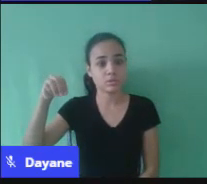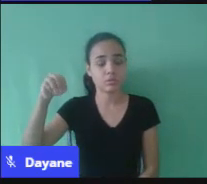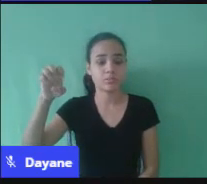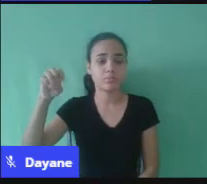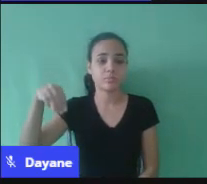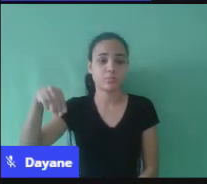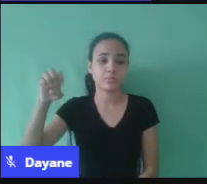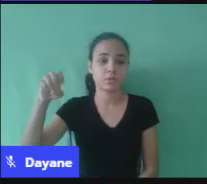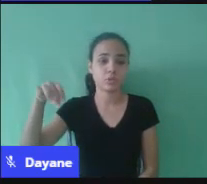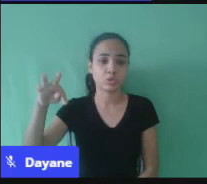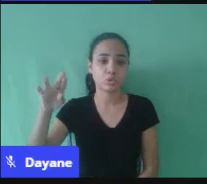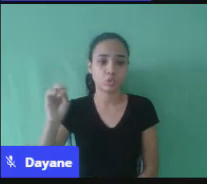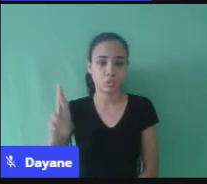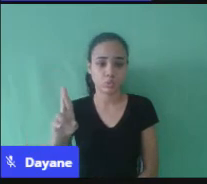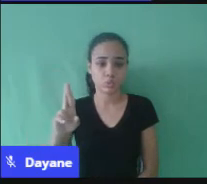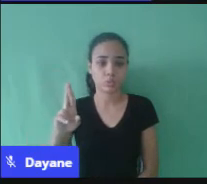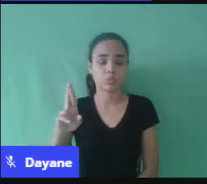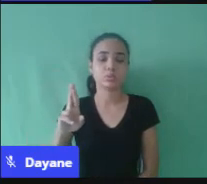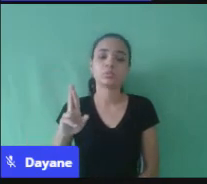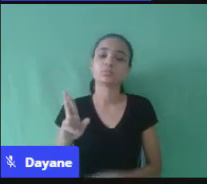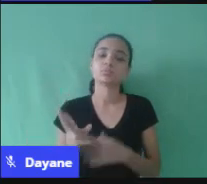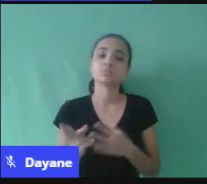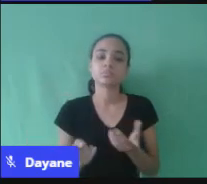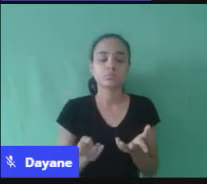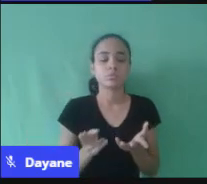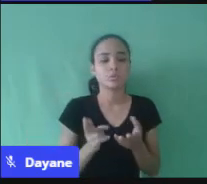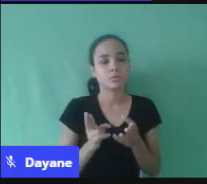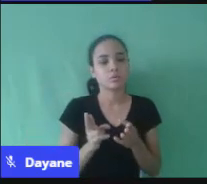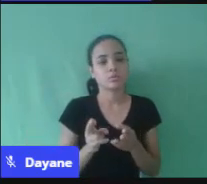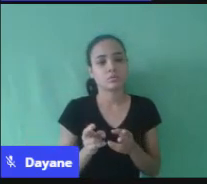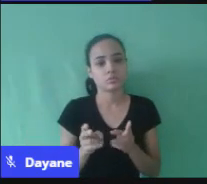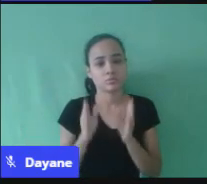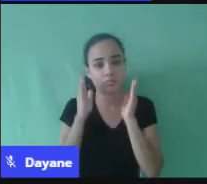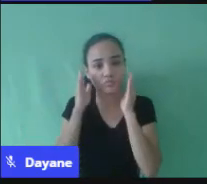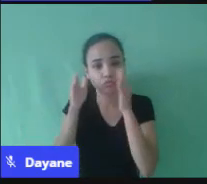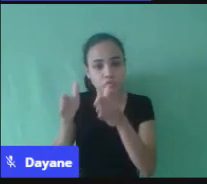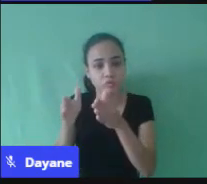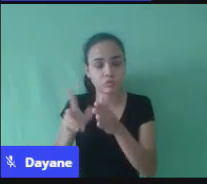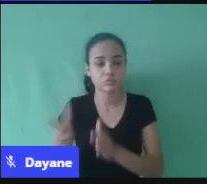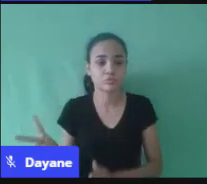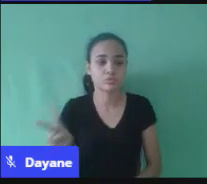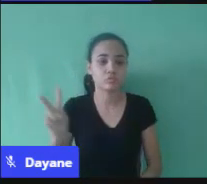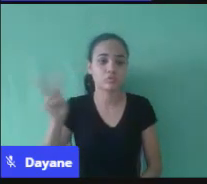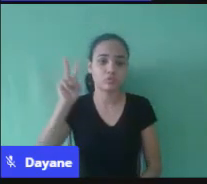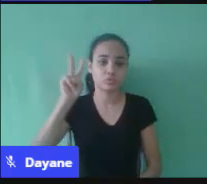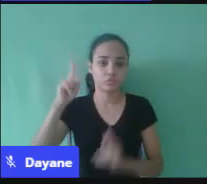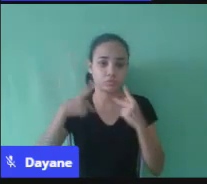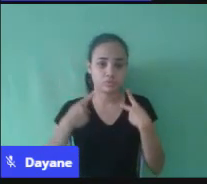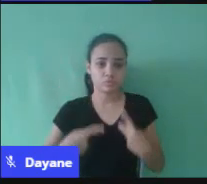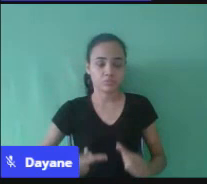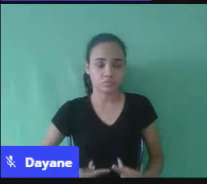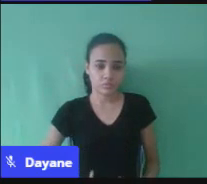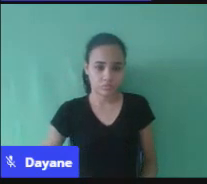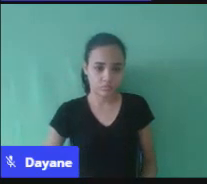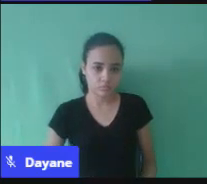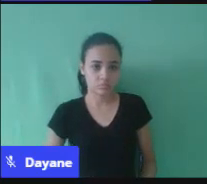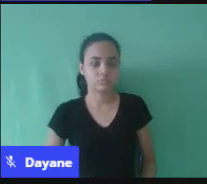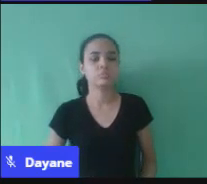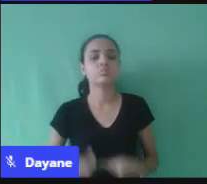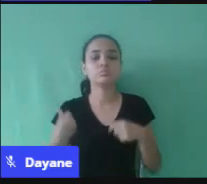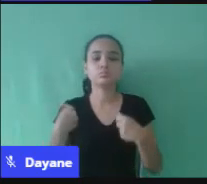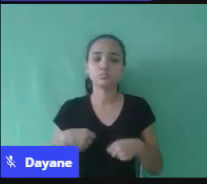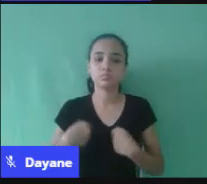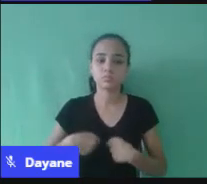ênfase também se dá em valores humanos, até porque temos que desenvolver a cidadania nos